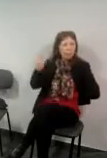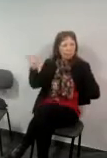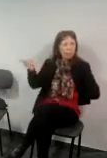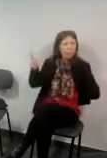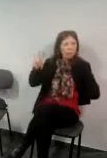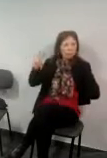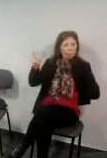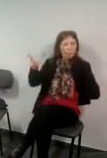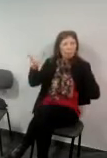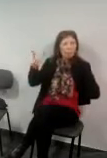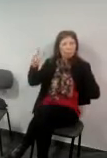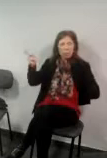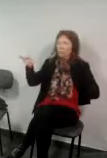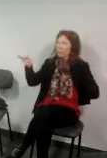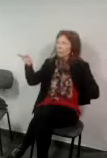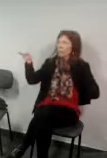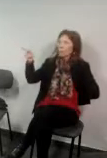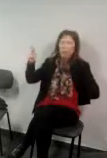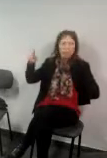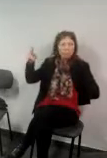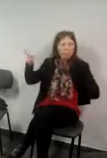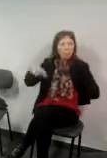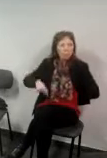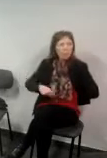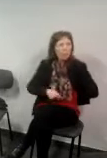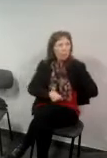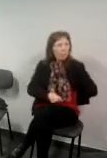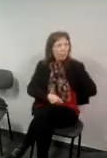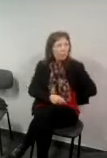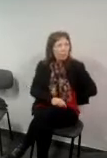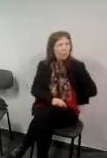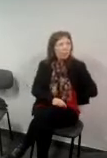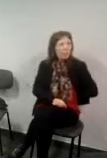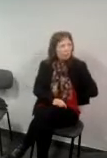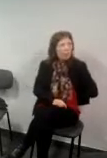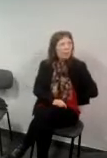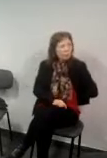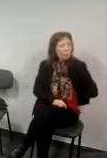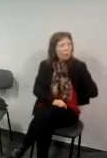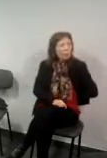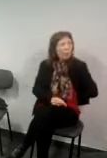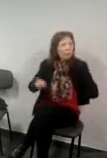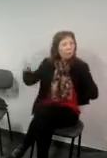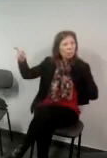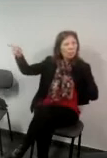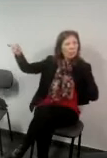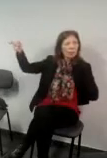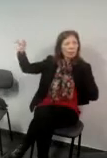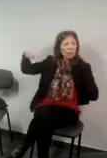essas são duas características que já te chamam a atenção de que é Uma provável dor que parece que é atrás do olho. Assim, né? Pois é, então. E